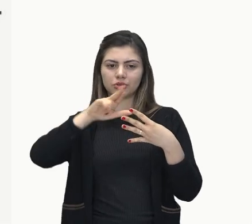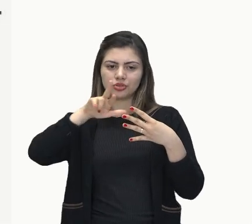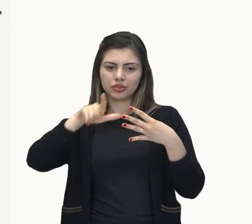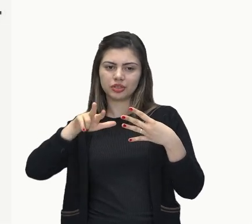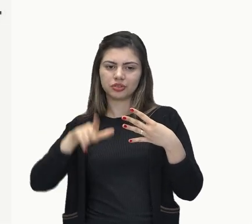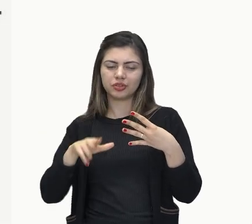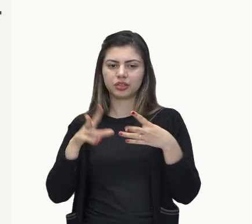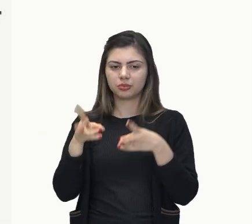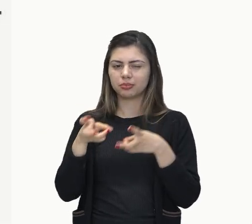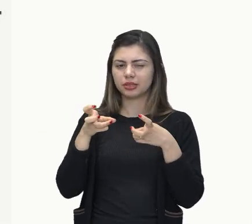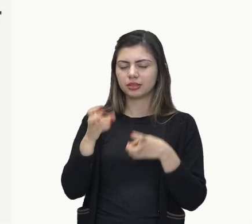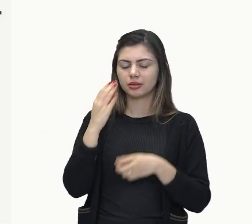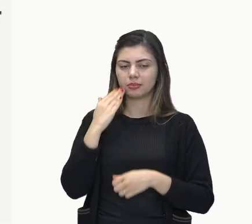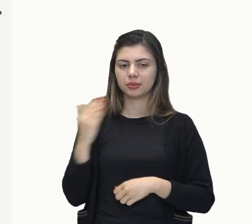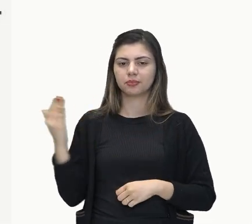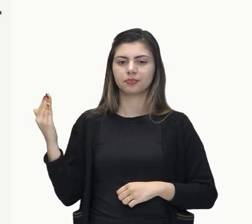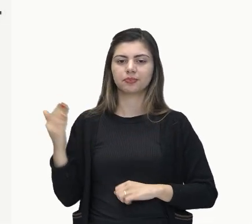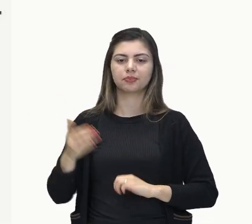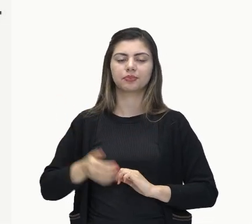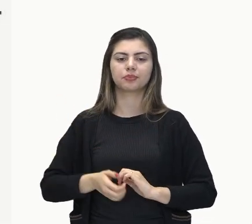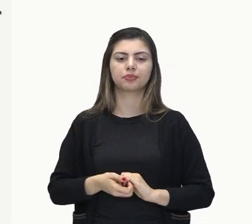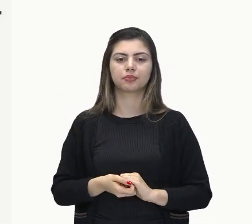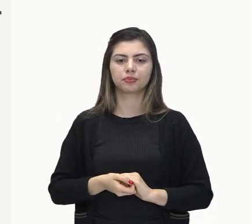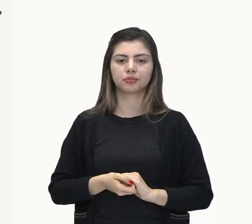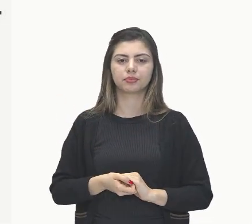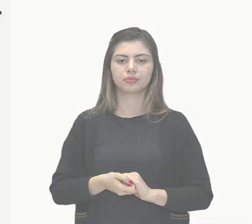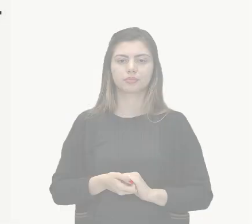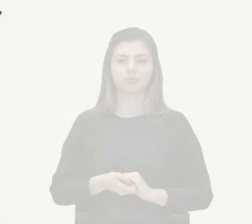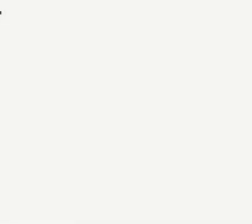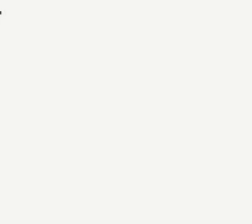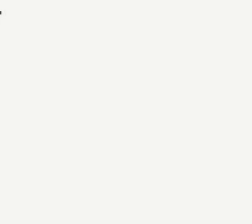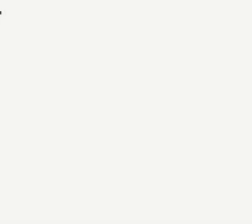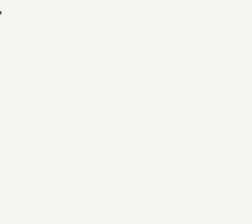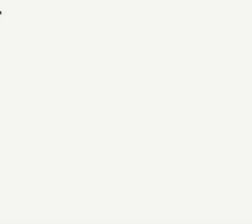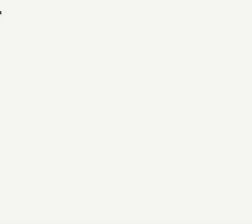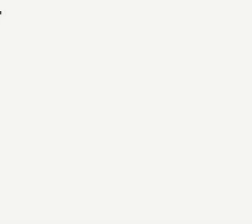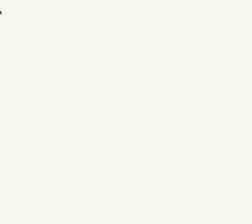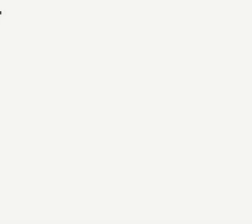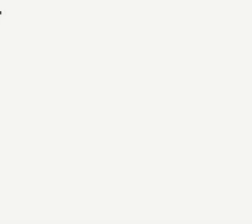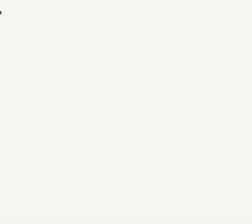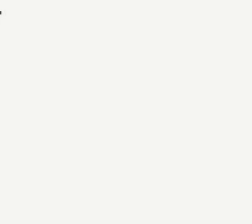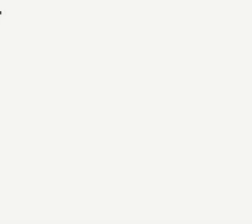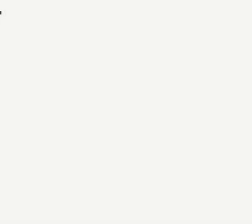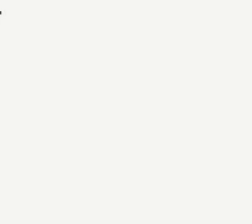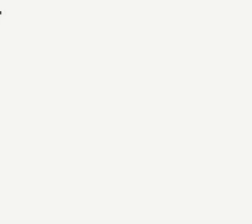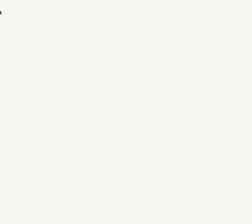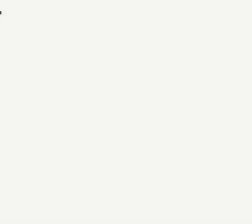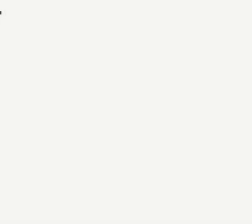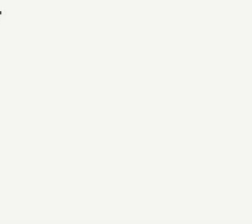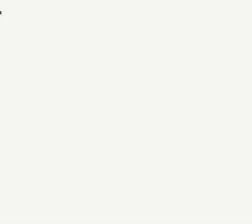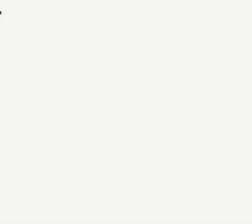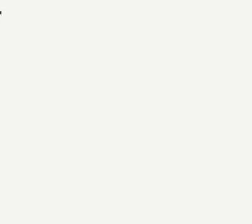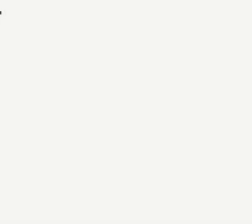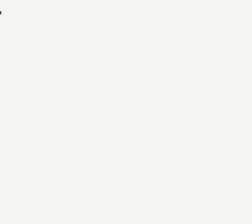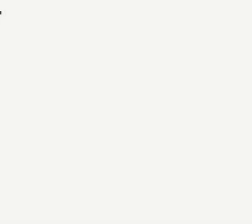hidroxila, CH3. Se a gente for colocar na direção de um espelho e tentar sobrepor, né, esse